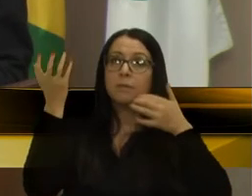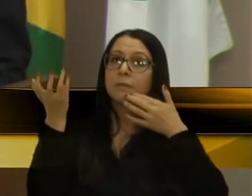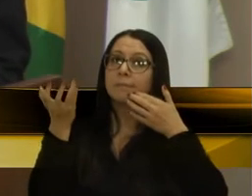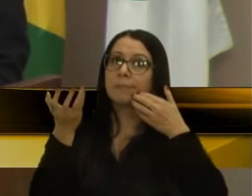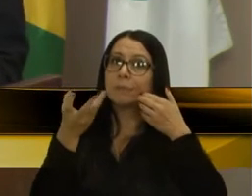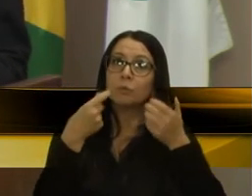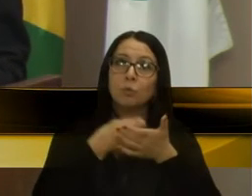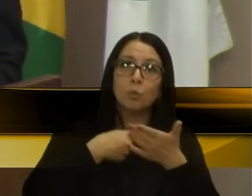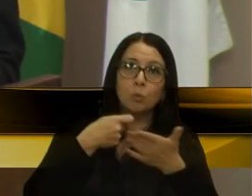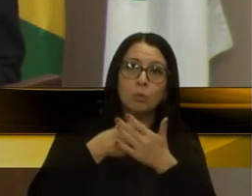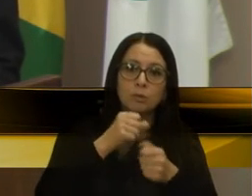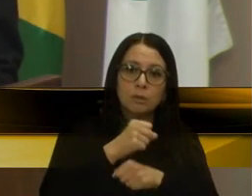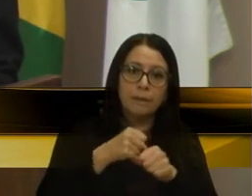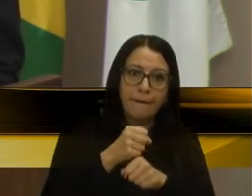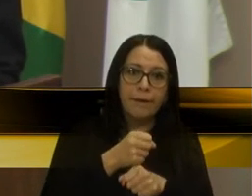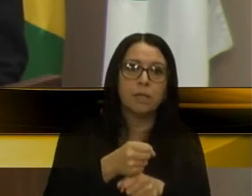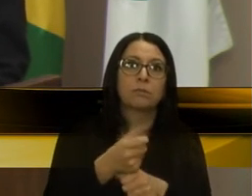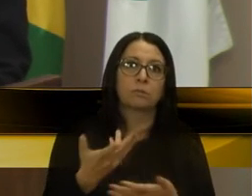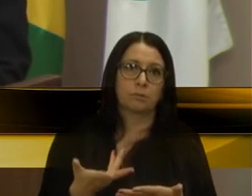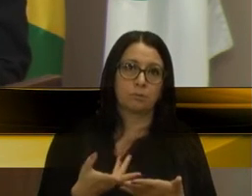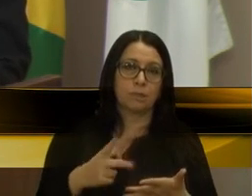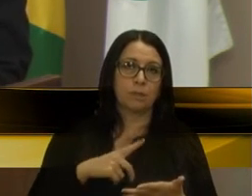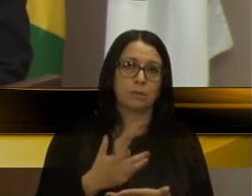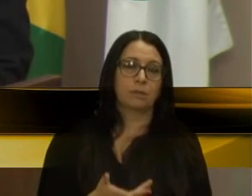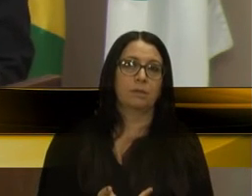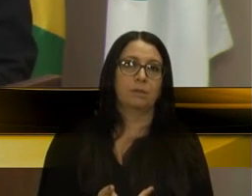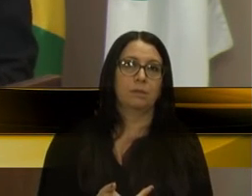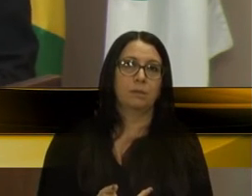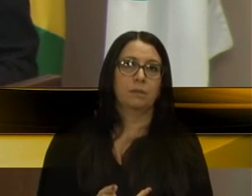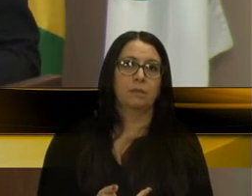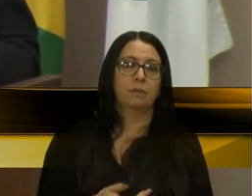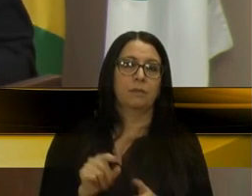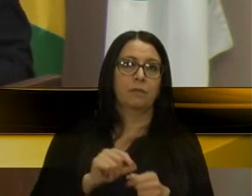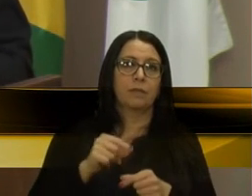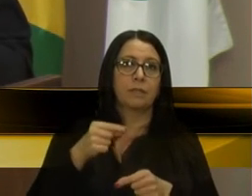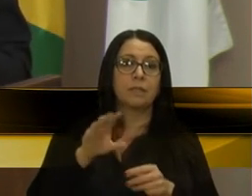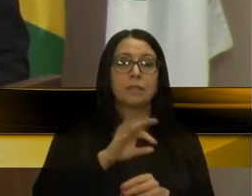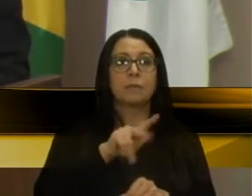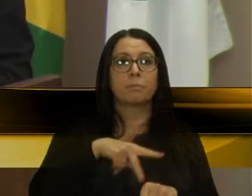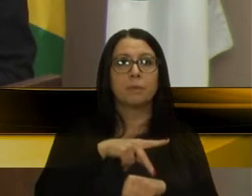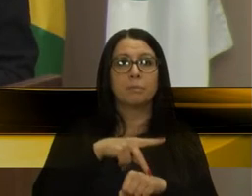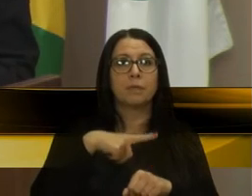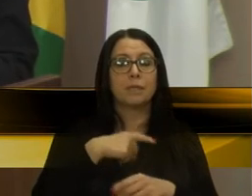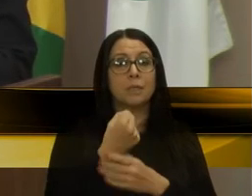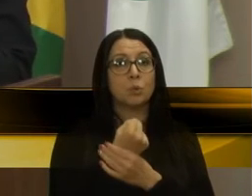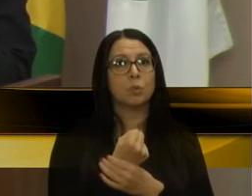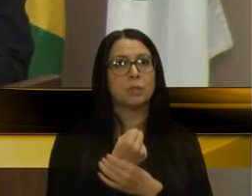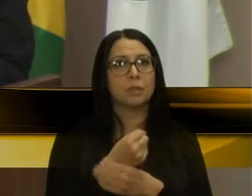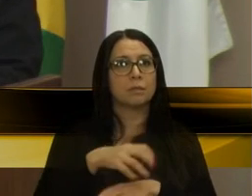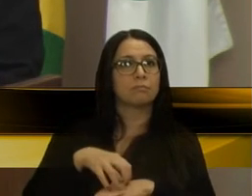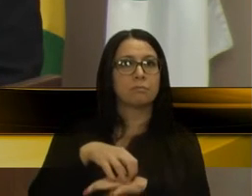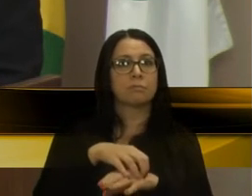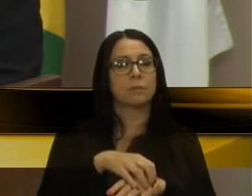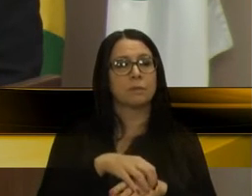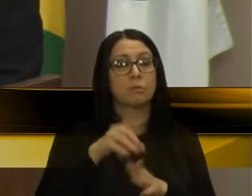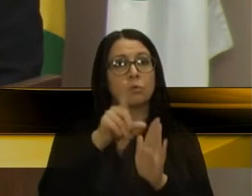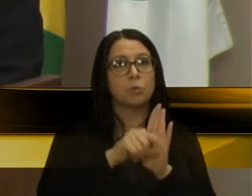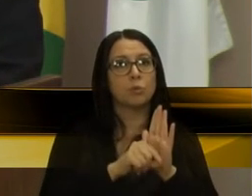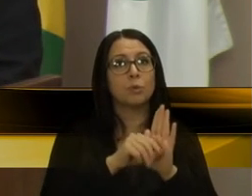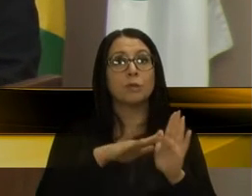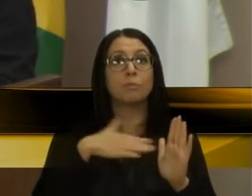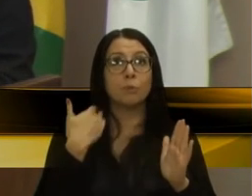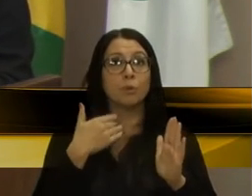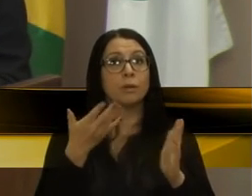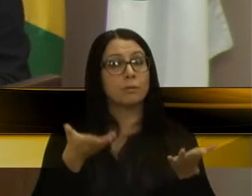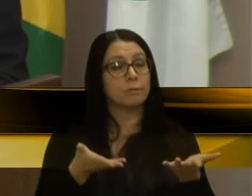quantas lutas ao longo dos anos se travou nesse país para que tivesse segurança no trânsito, para que diminuíssem as mortes.